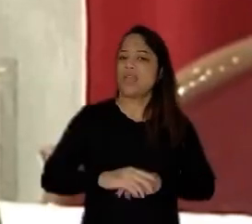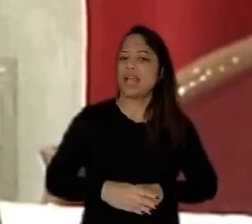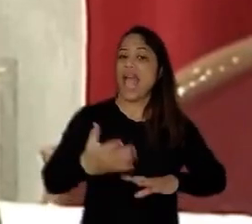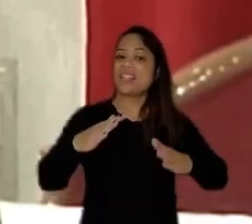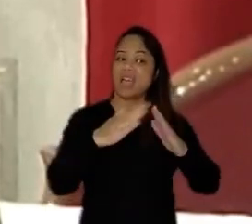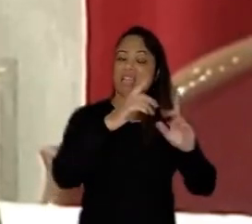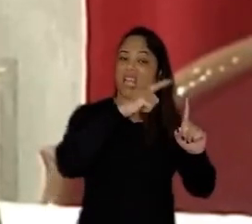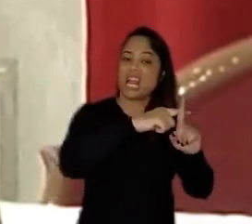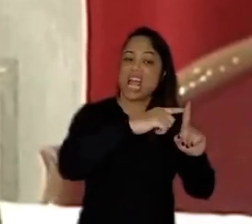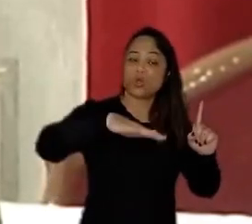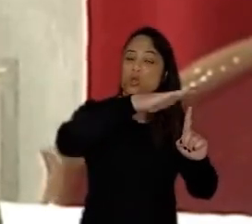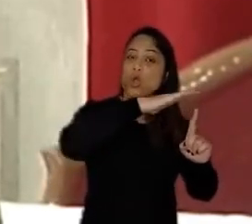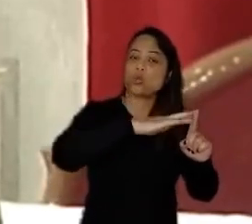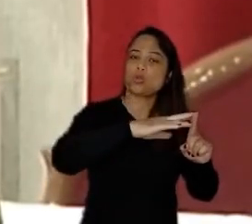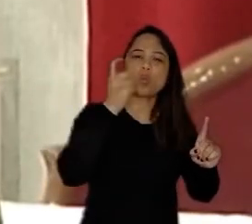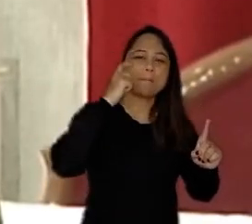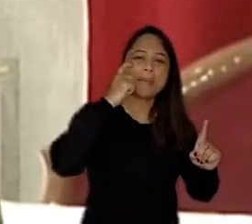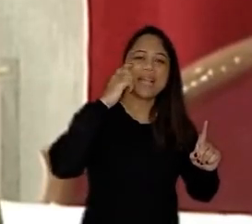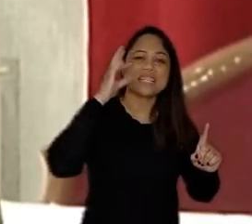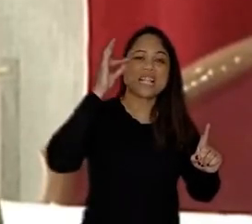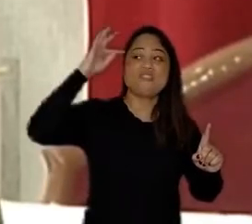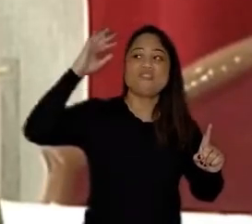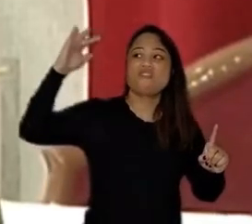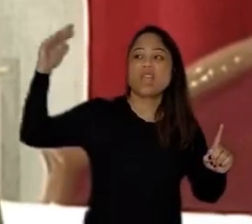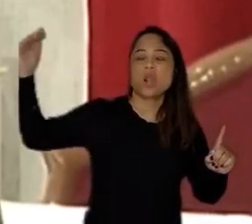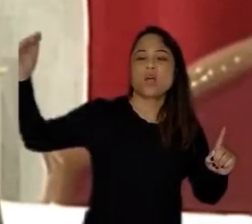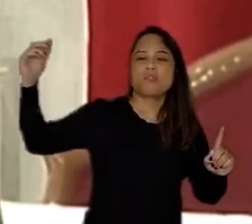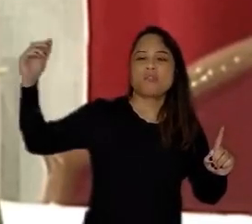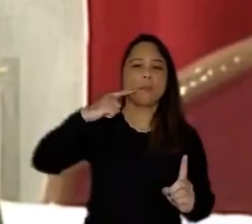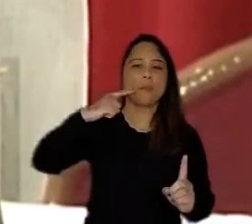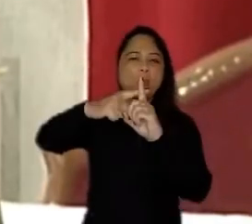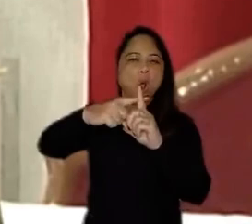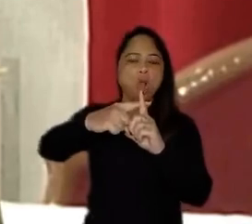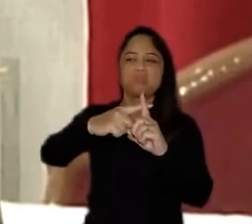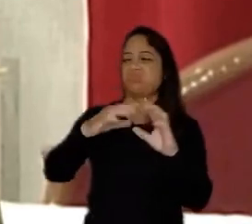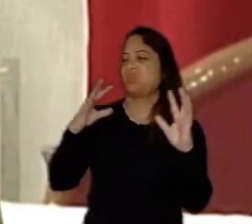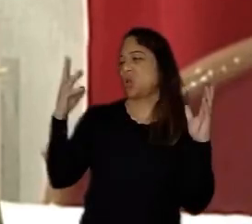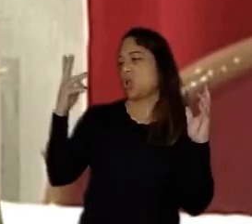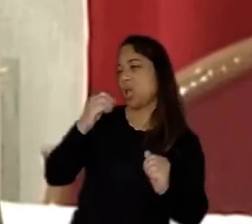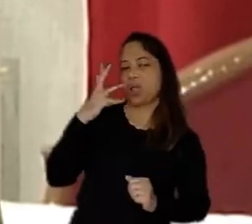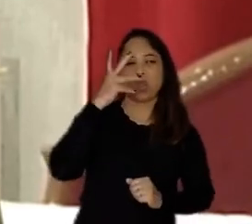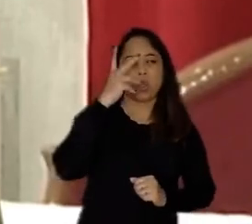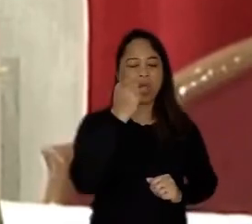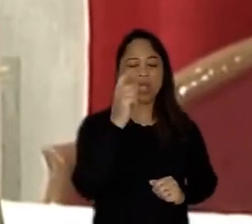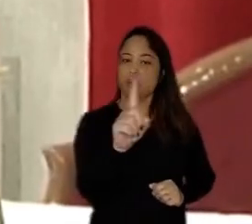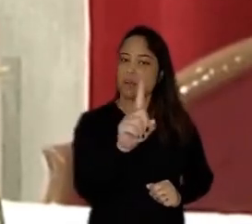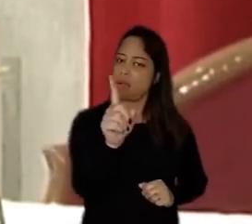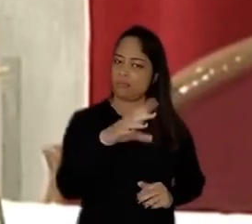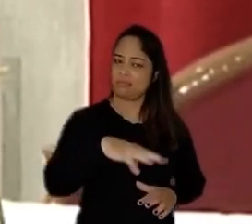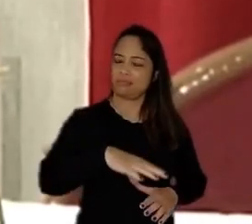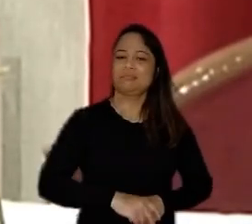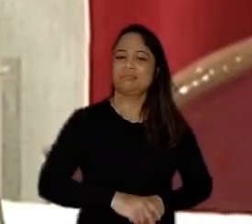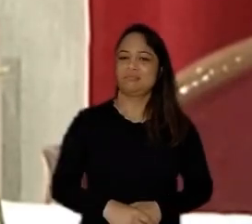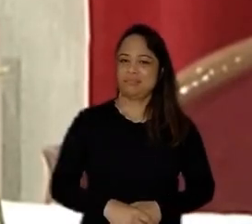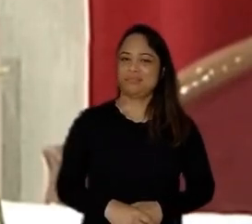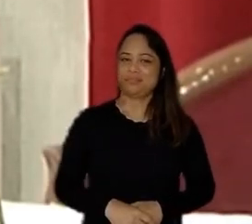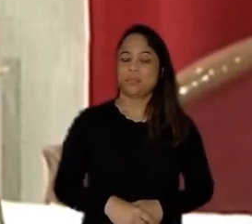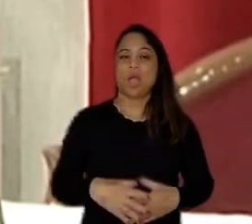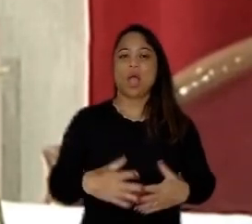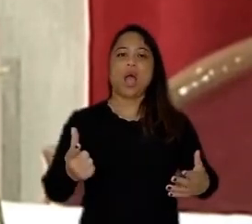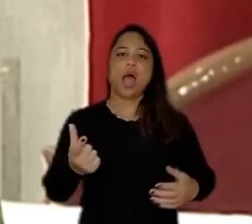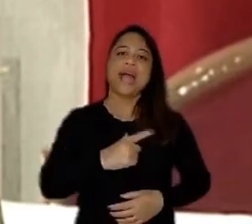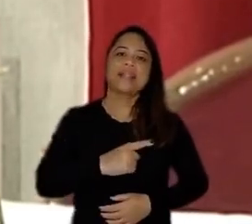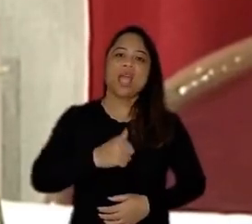da igreja. Não confunda positivismo com profecia. Nós temos aqui uma serva que